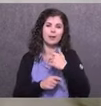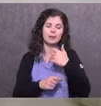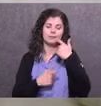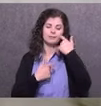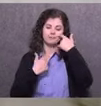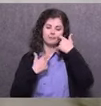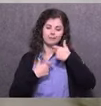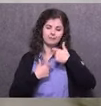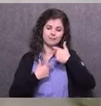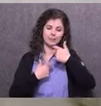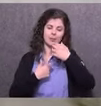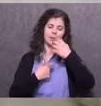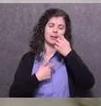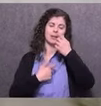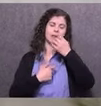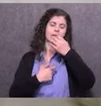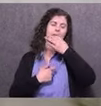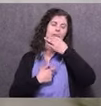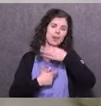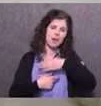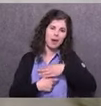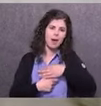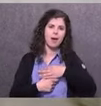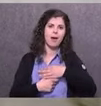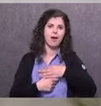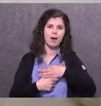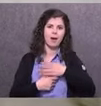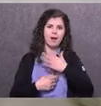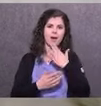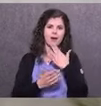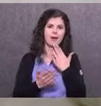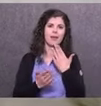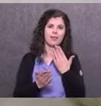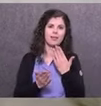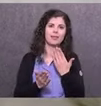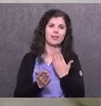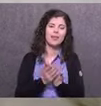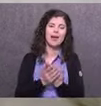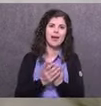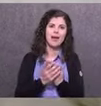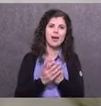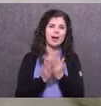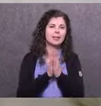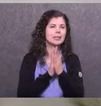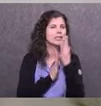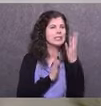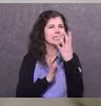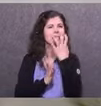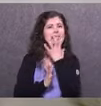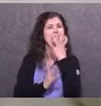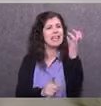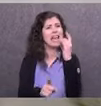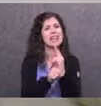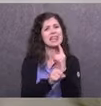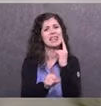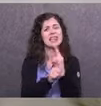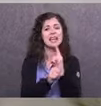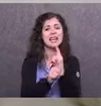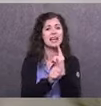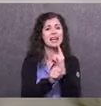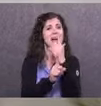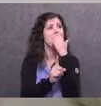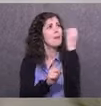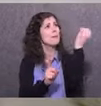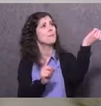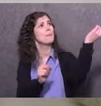mas insistente grito a Deus: por que me abandonas?